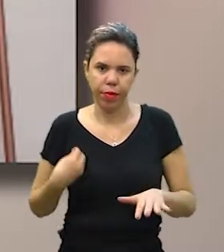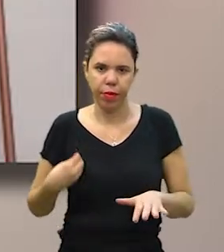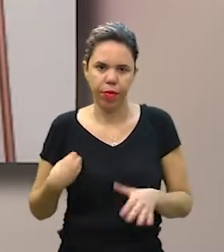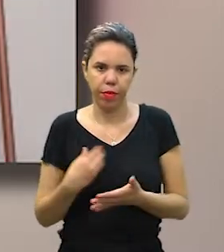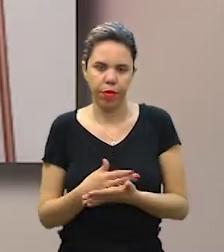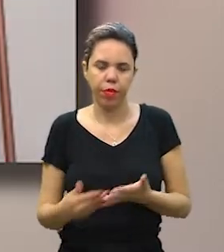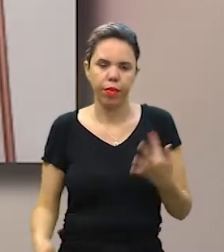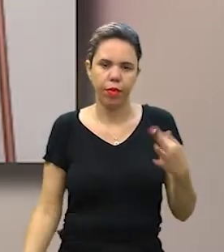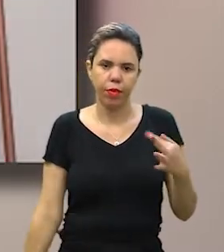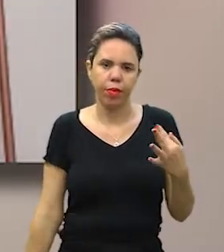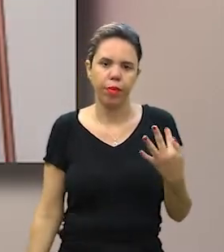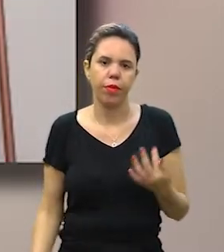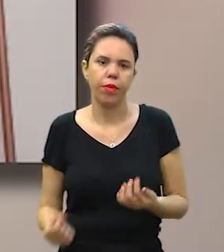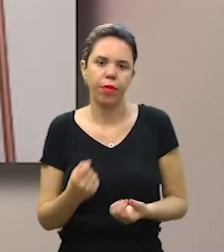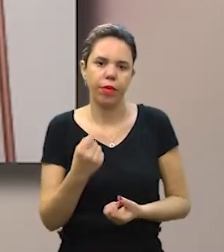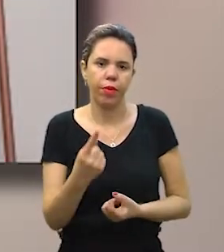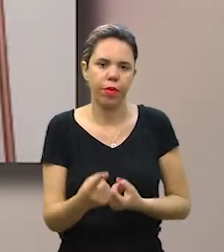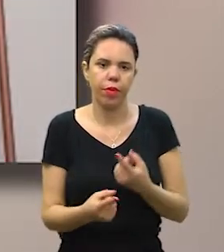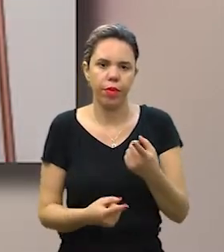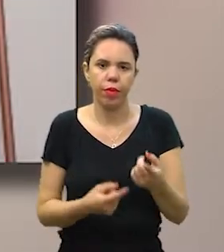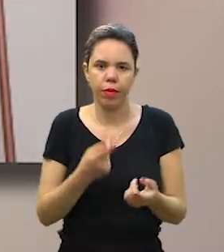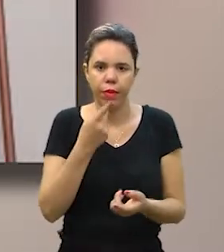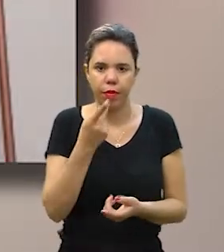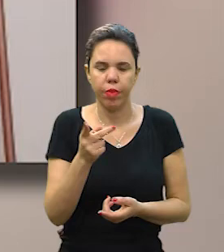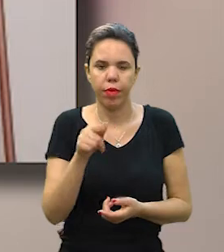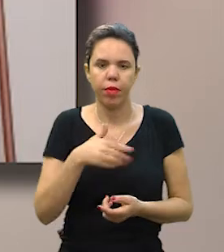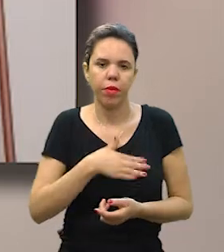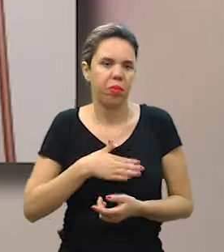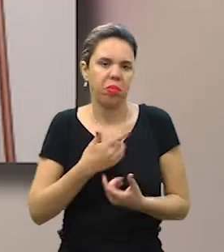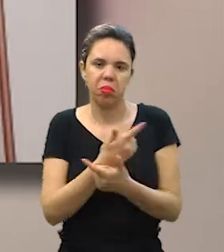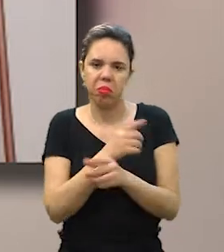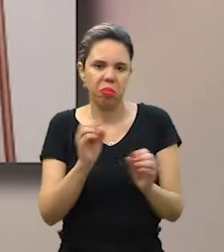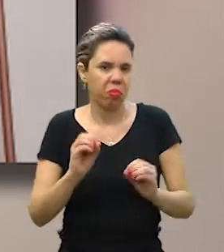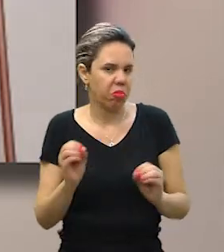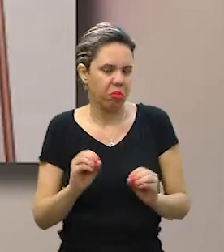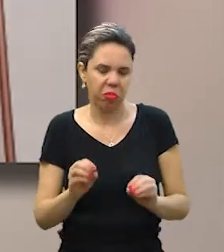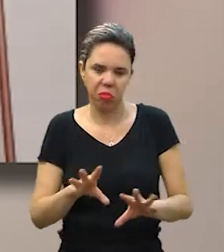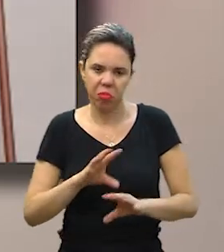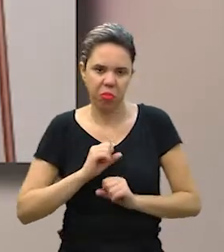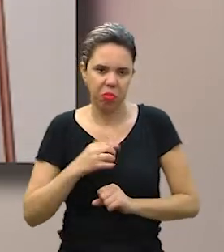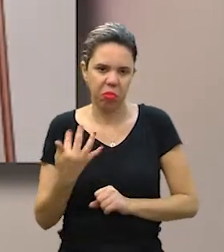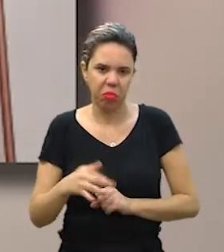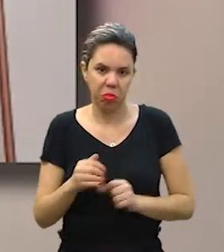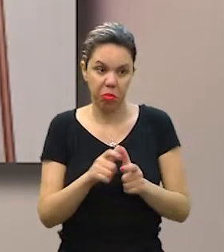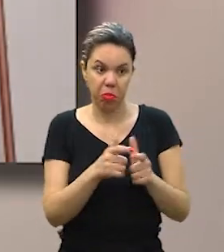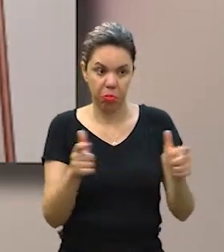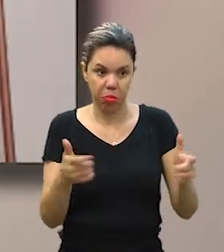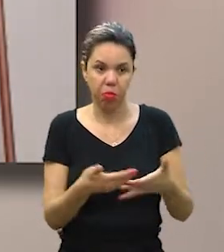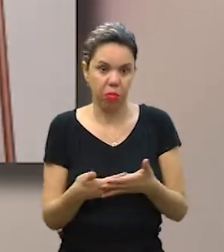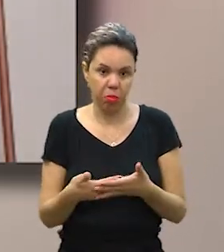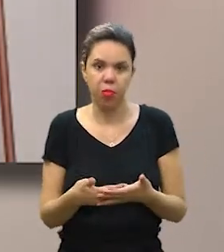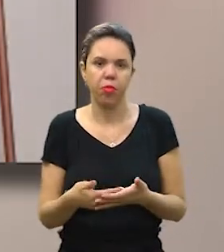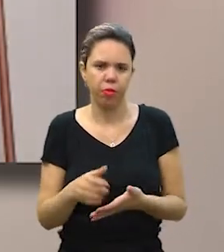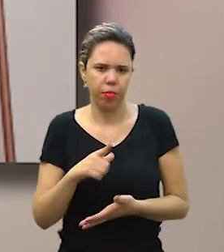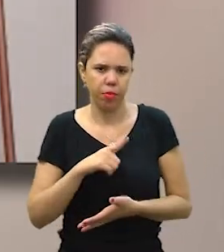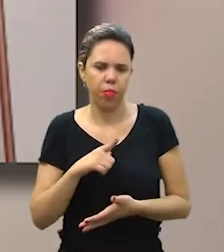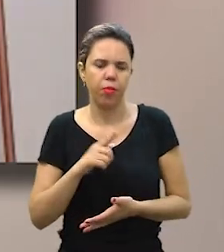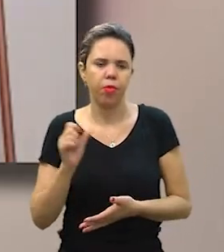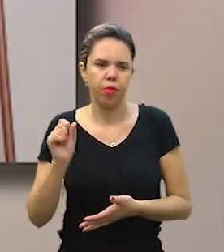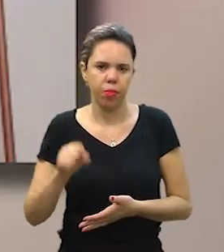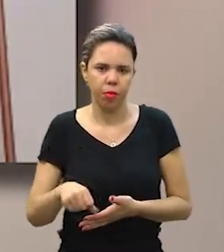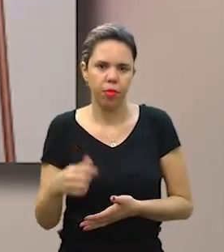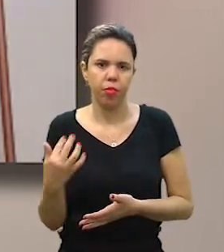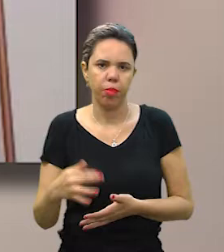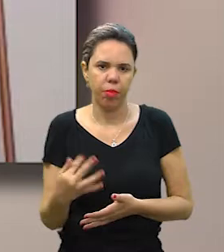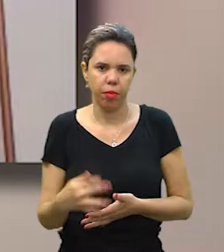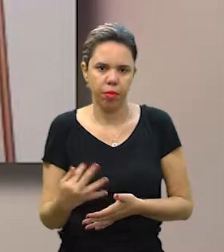vida. Alguns falam que são privilegiados e não desenvolvem, mas a grande maioria desses